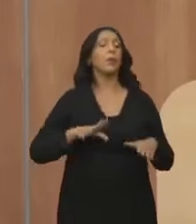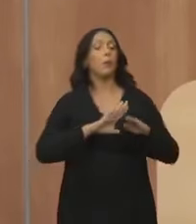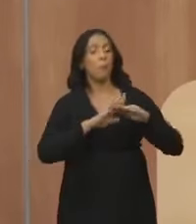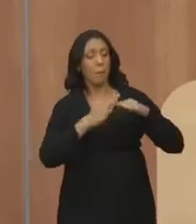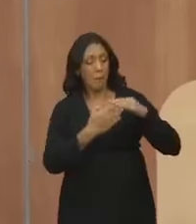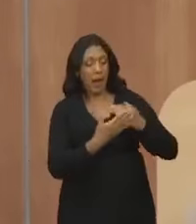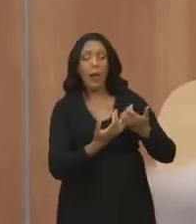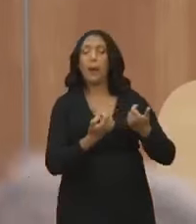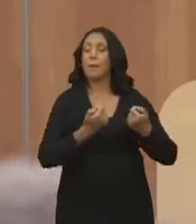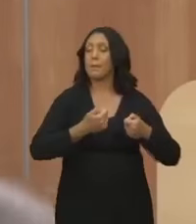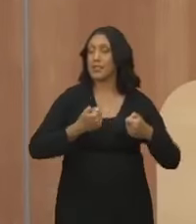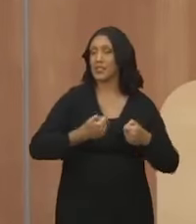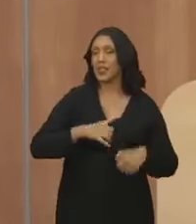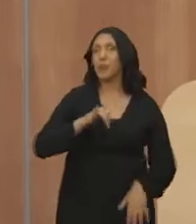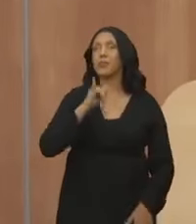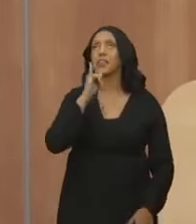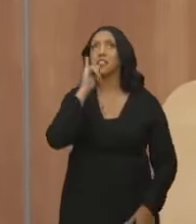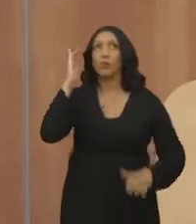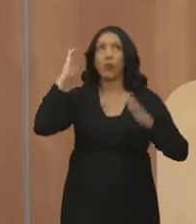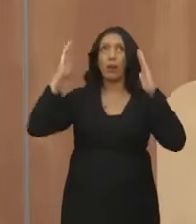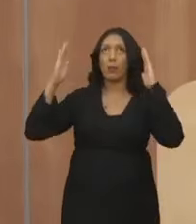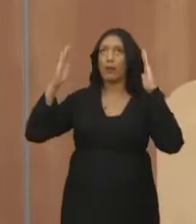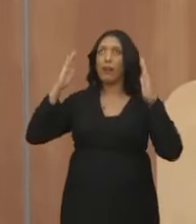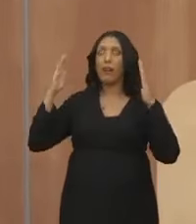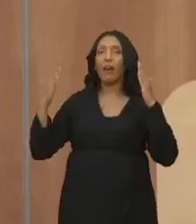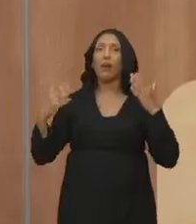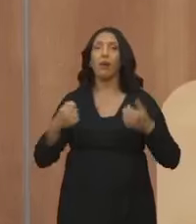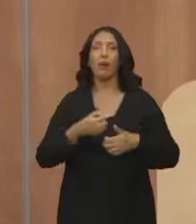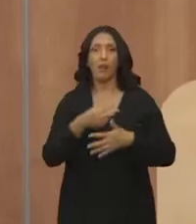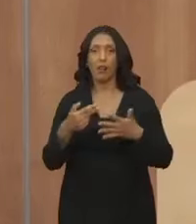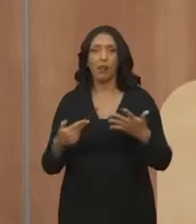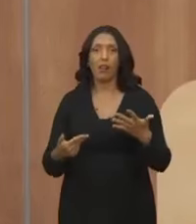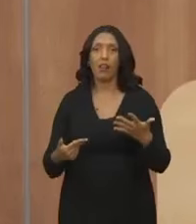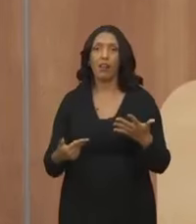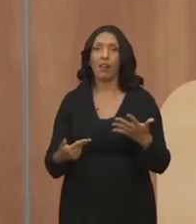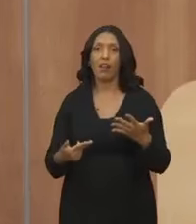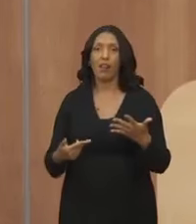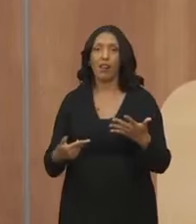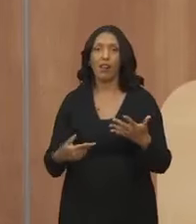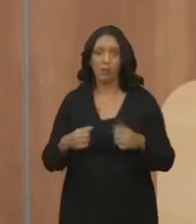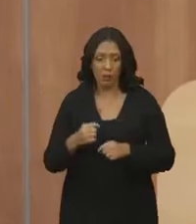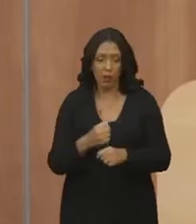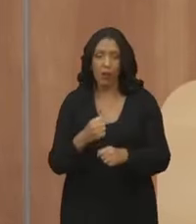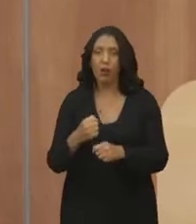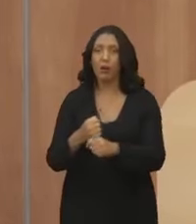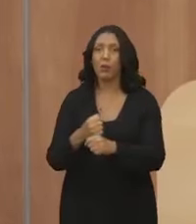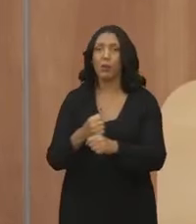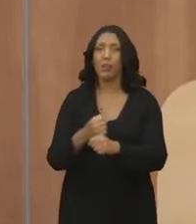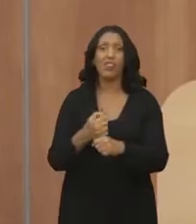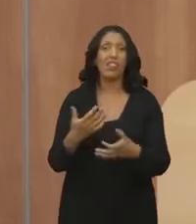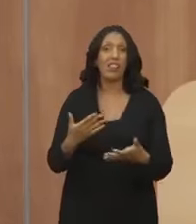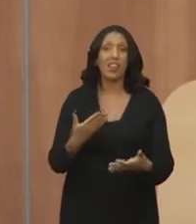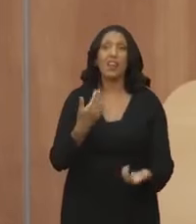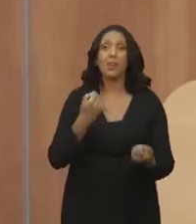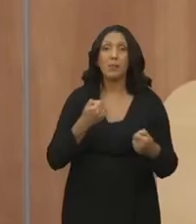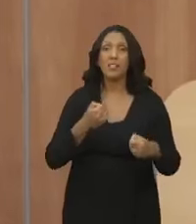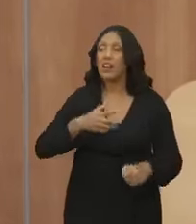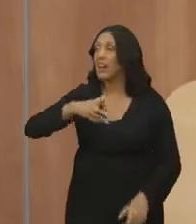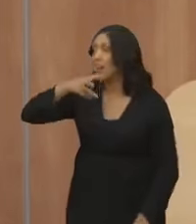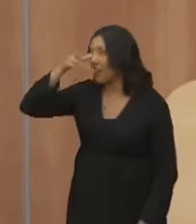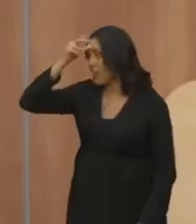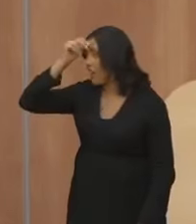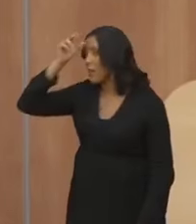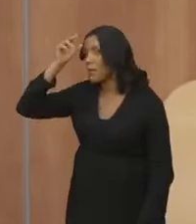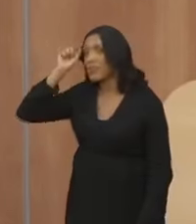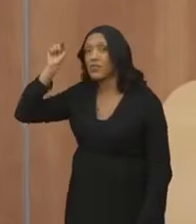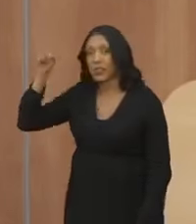pedir os equipamentos. E isso não precisa ter a figura de subprefeito, na minha opinião. Não é? Respeito muito a opinião de quem pensa ao contrário. Inclusive